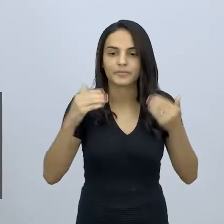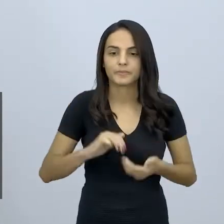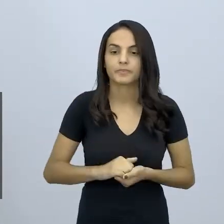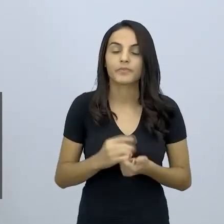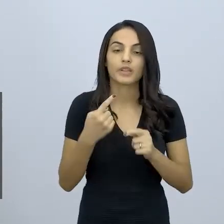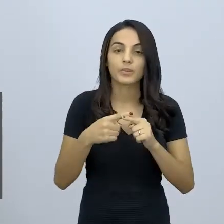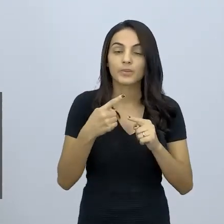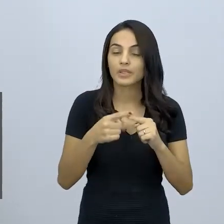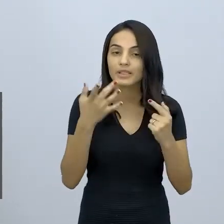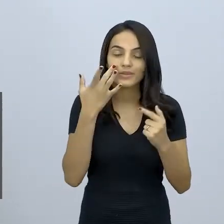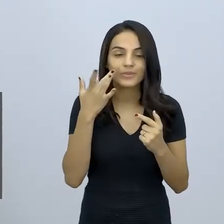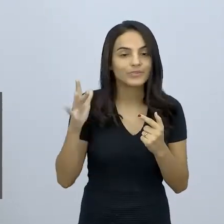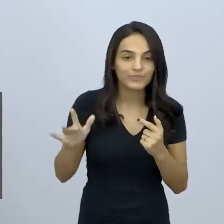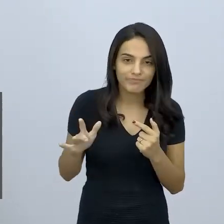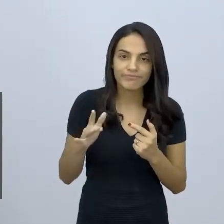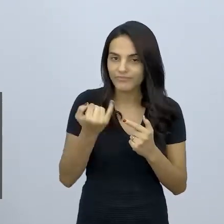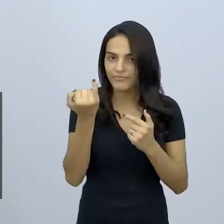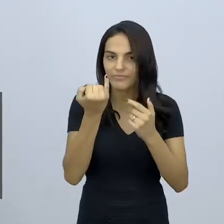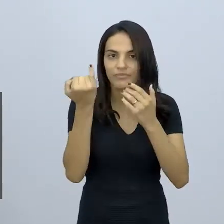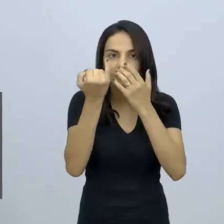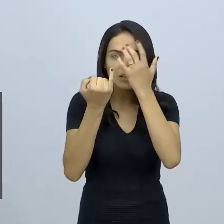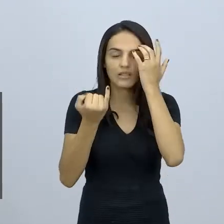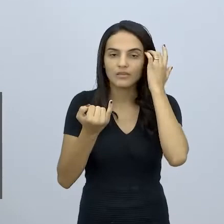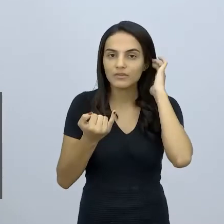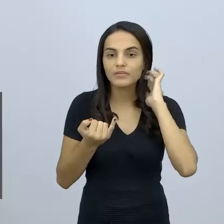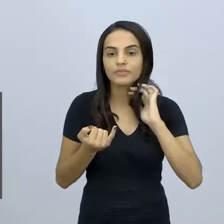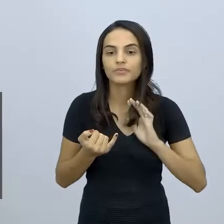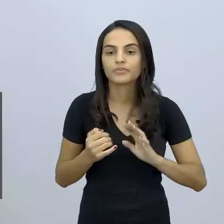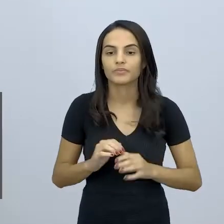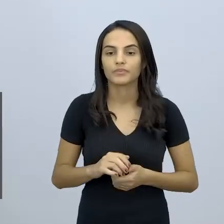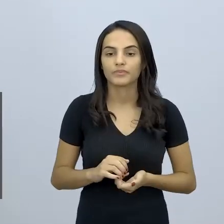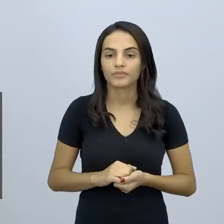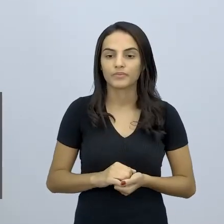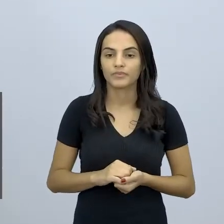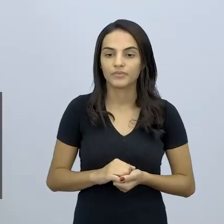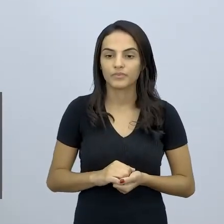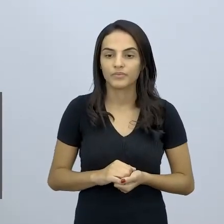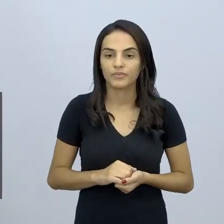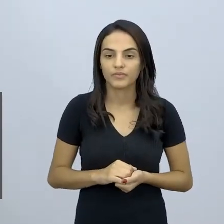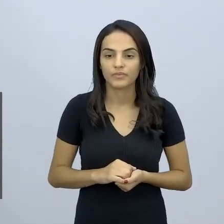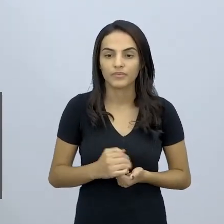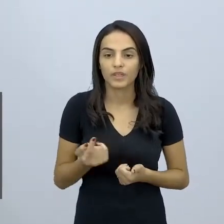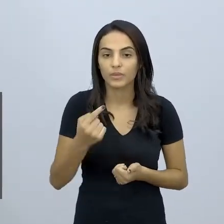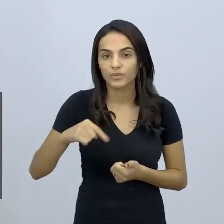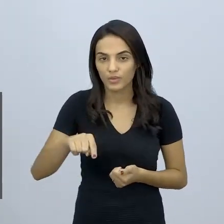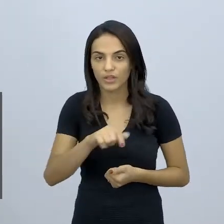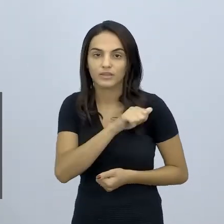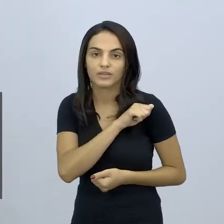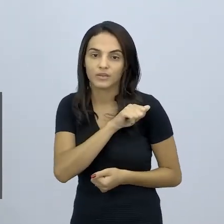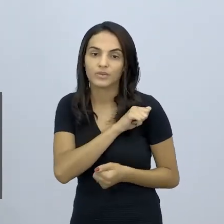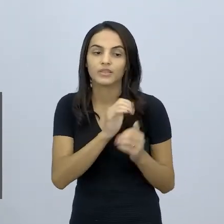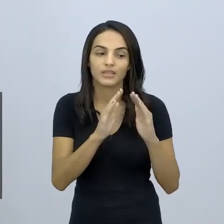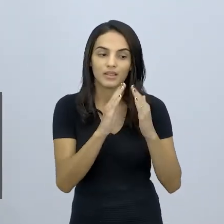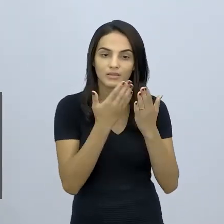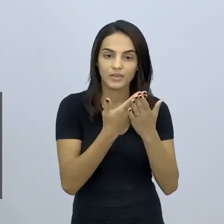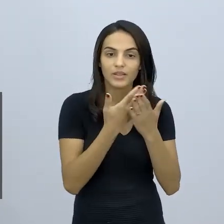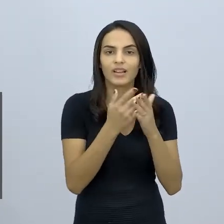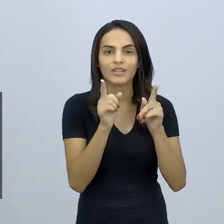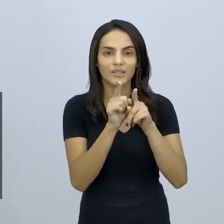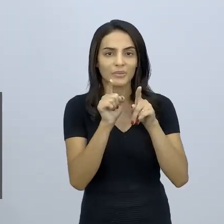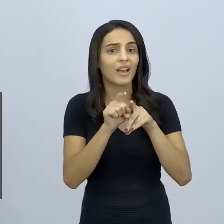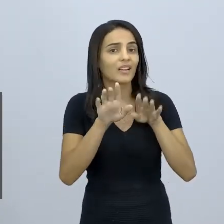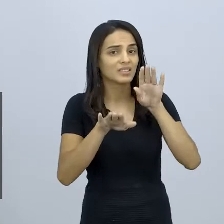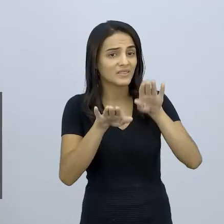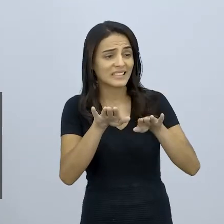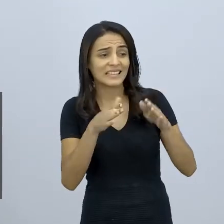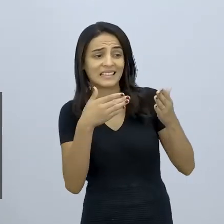ali, ela era o importante, é um outro sentido sendo desenvolvido. E os nossos estudantes na escola também têm esse